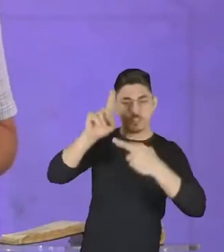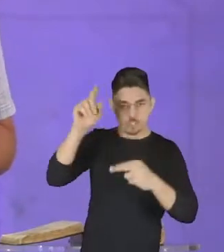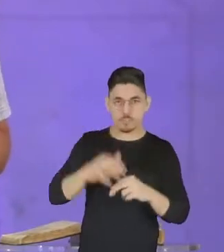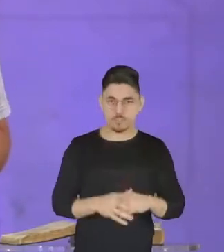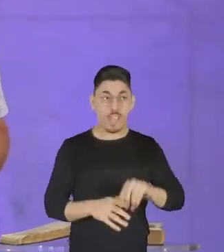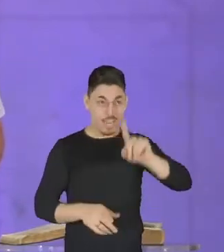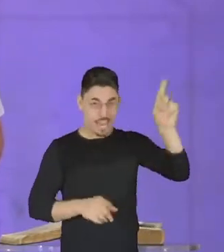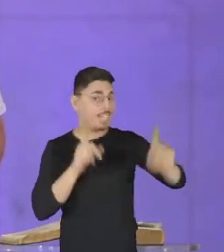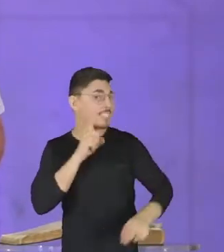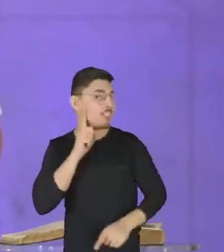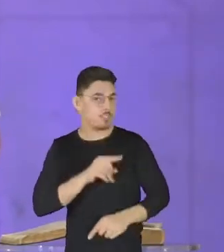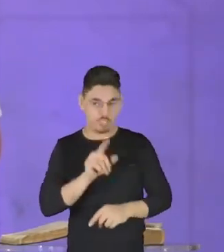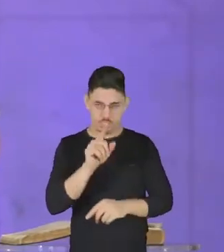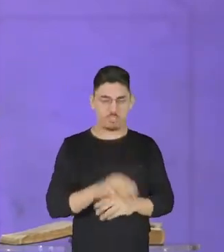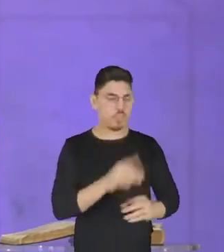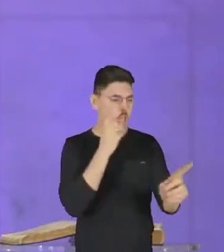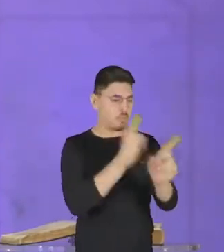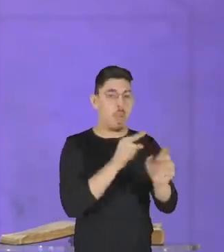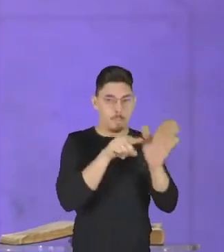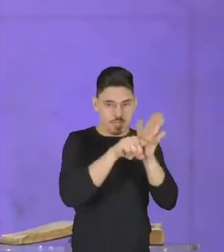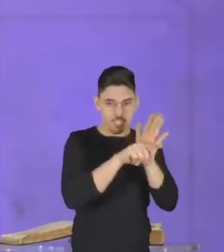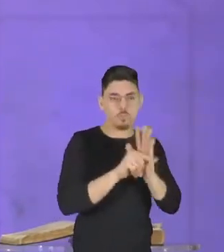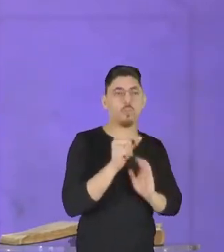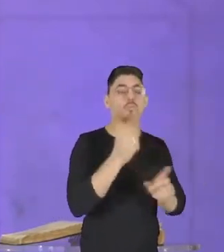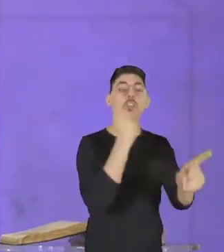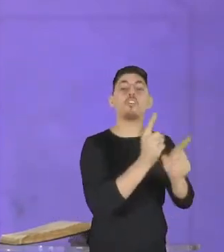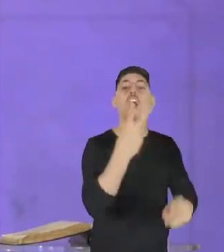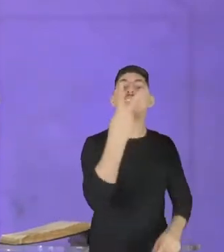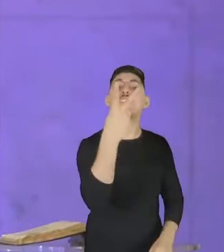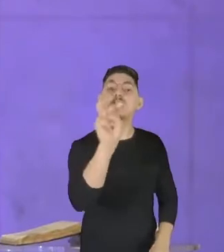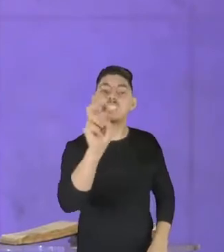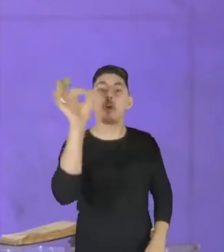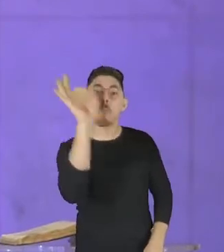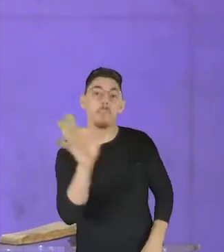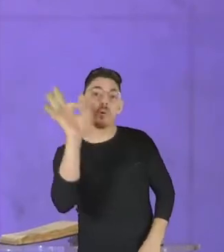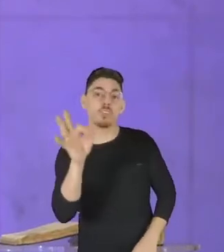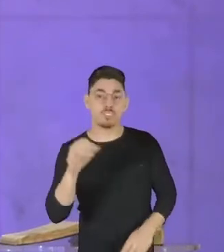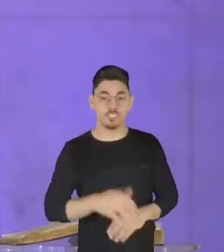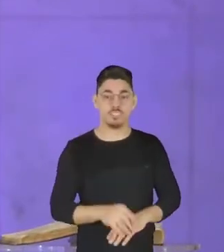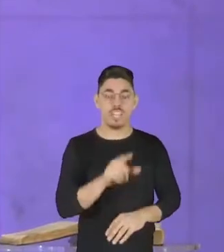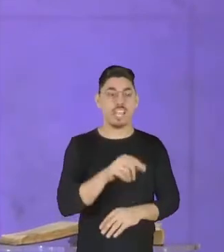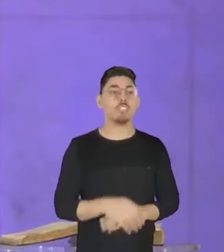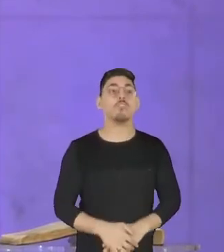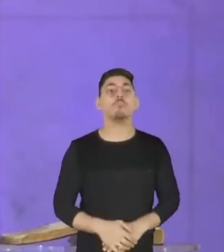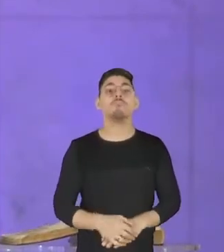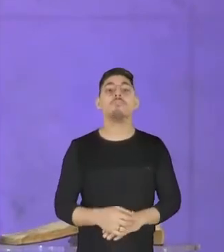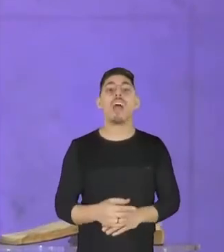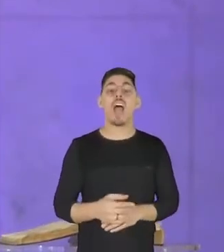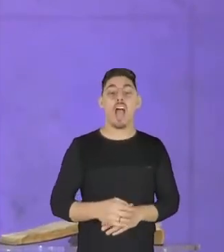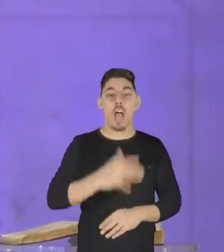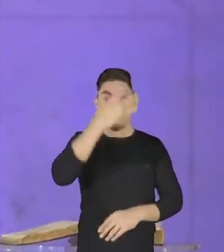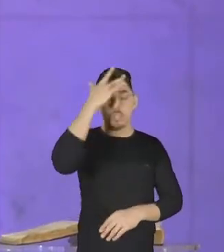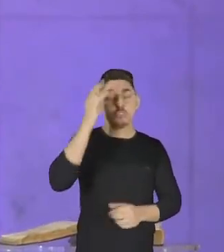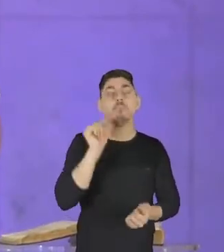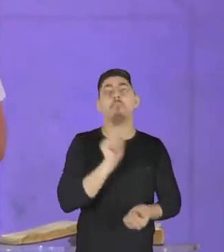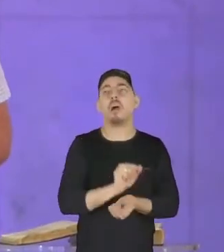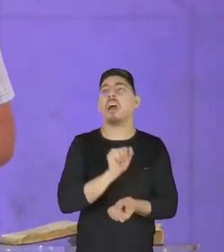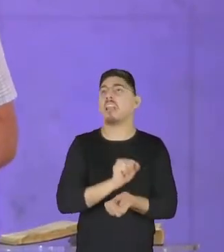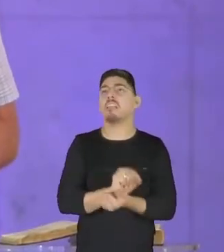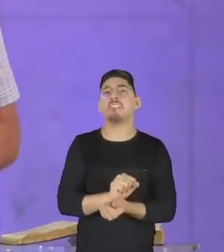que 25% dos membros das igrejas se encontram estagnados na sua caminhada com